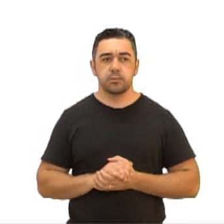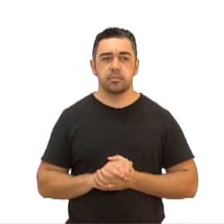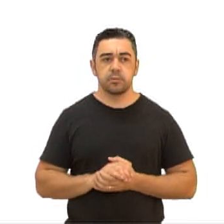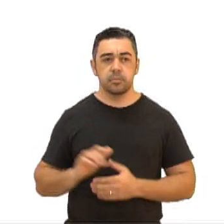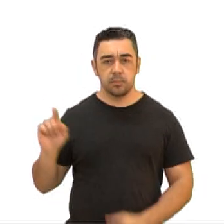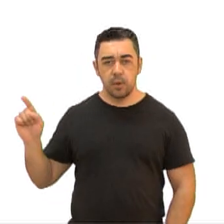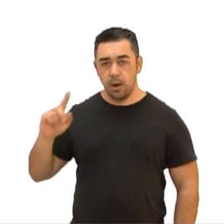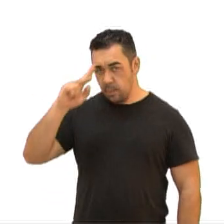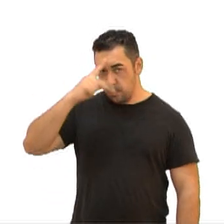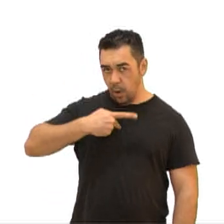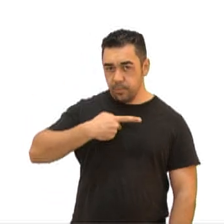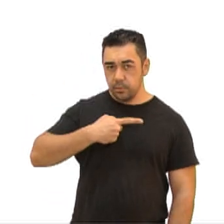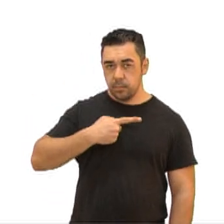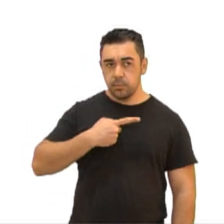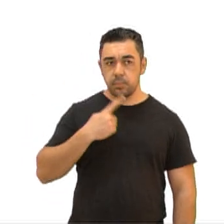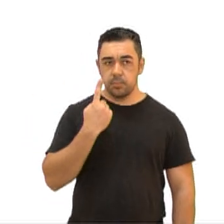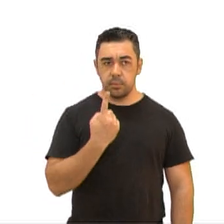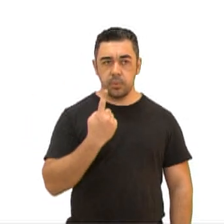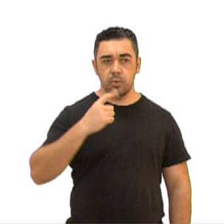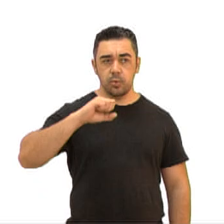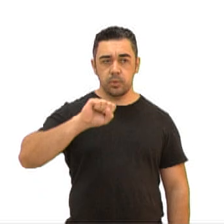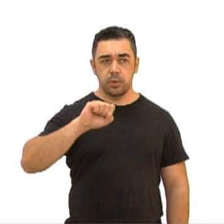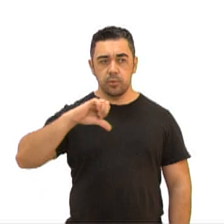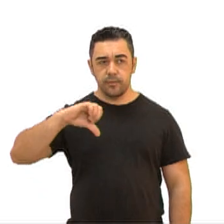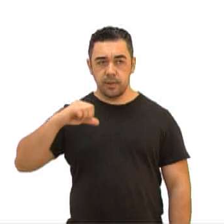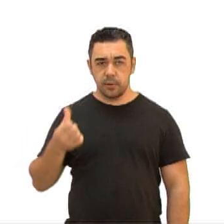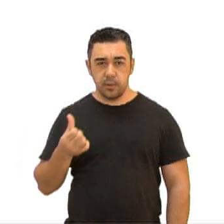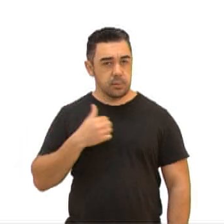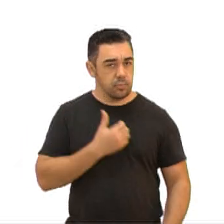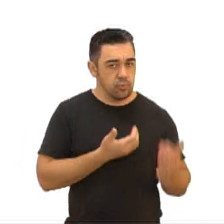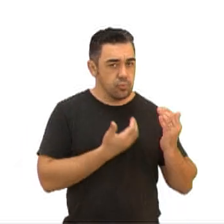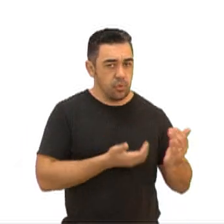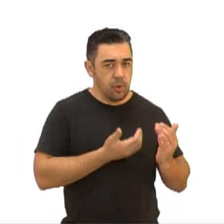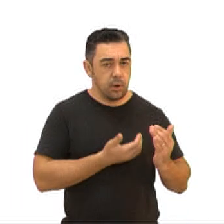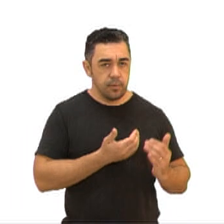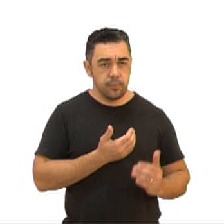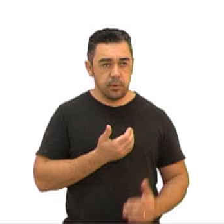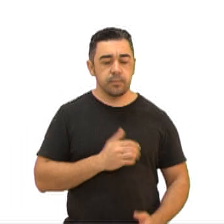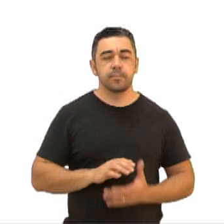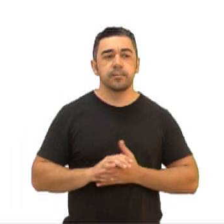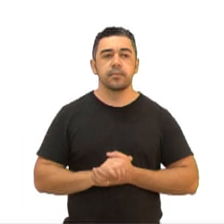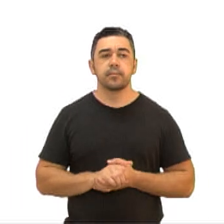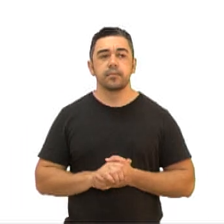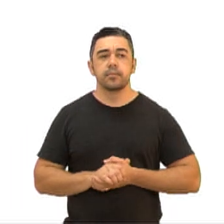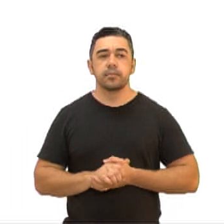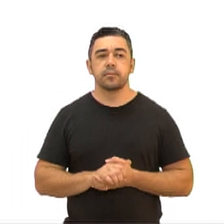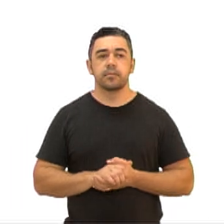Aqui um autorretrato de 1896 também, bem jovem.